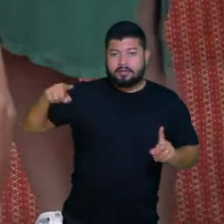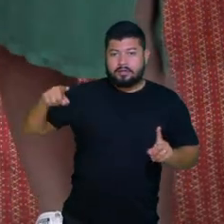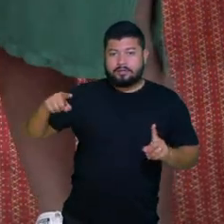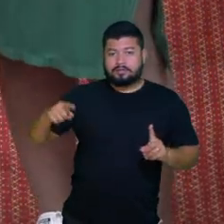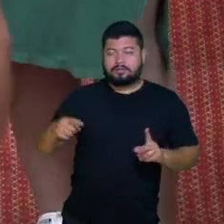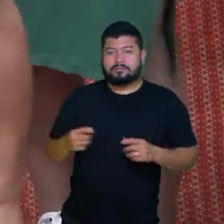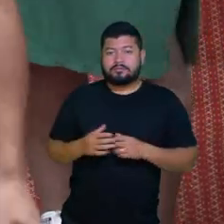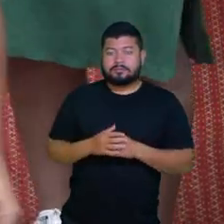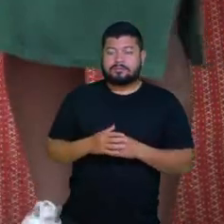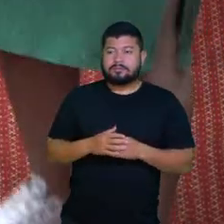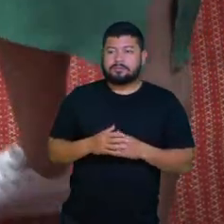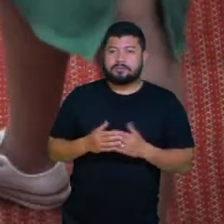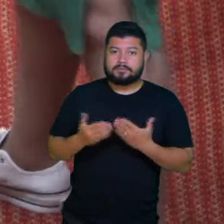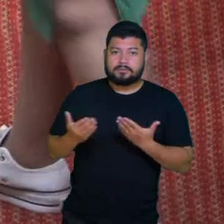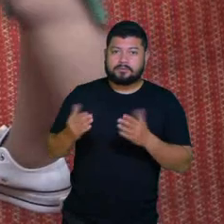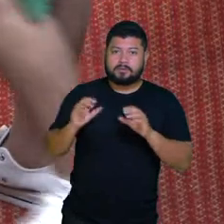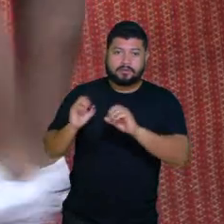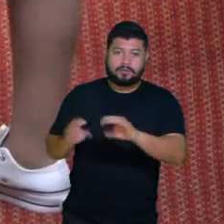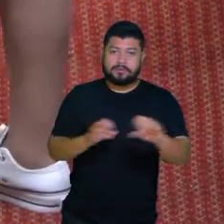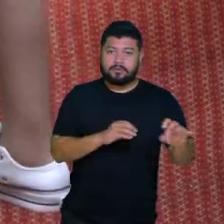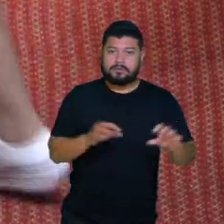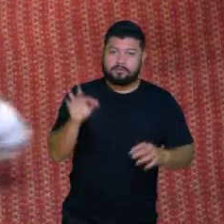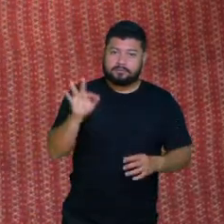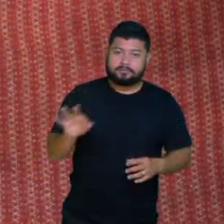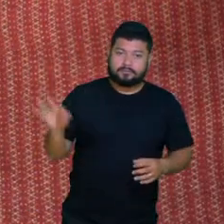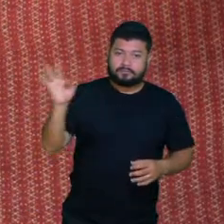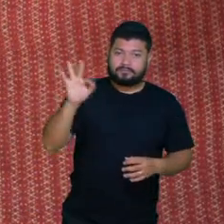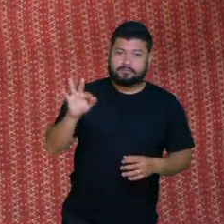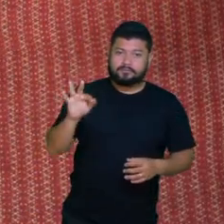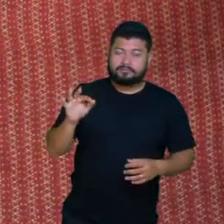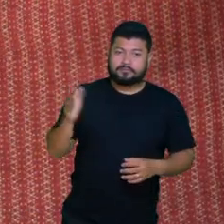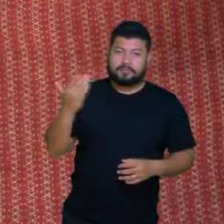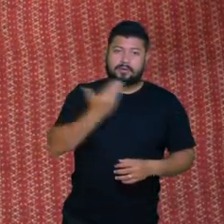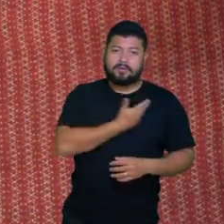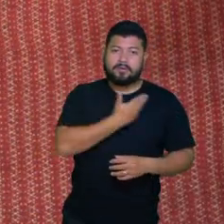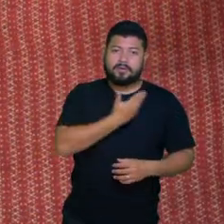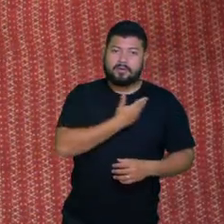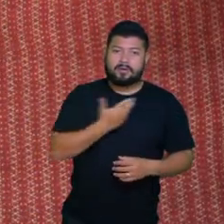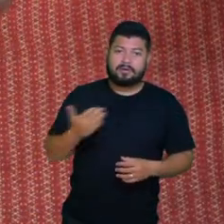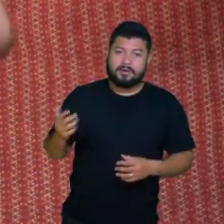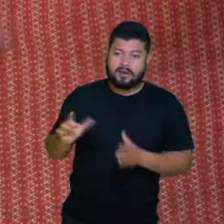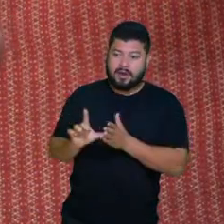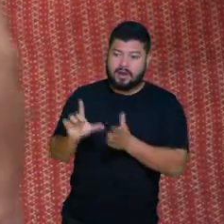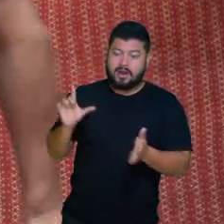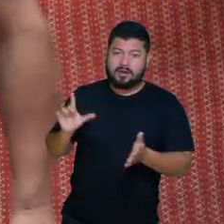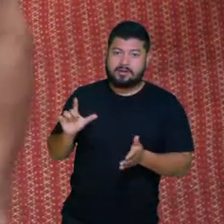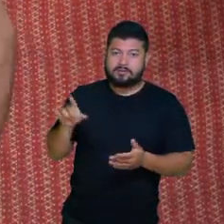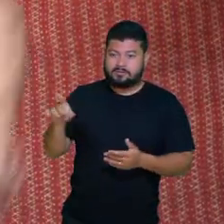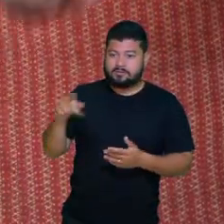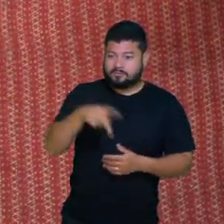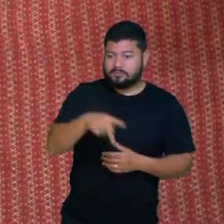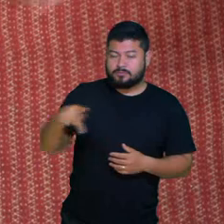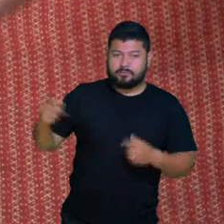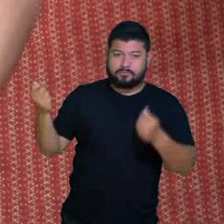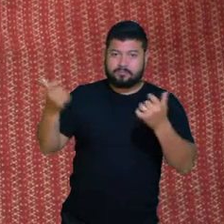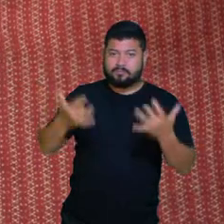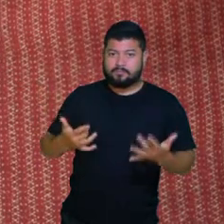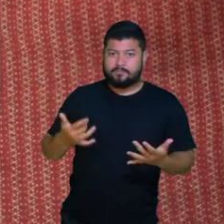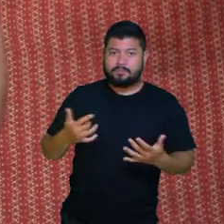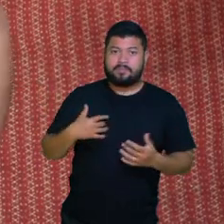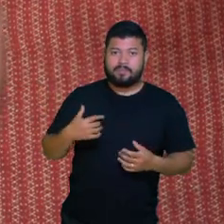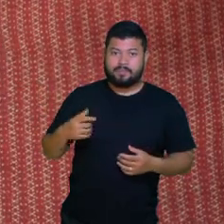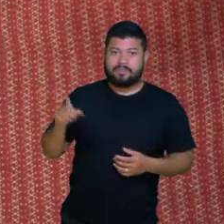verídicos educação física e a minha colega do lado ali antes de do professor colocal falei o